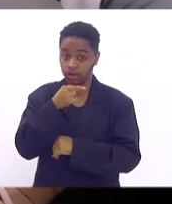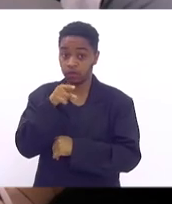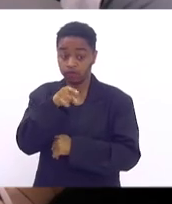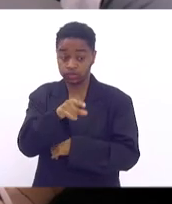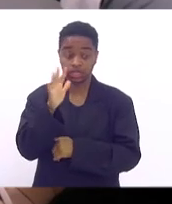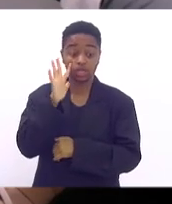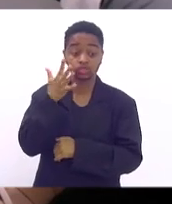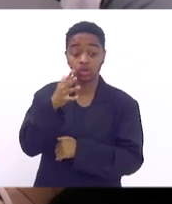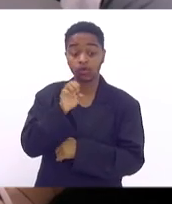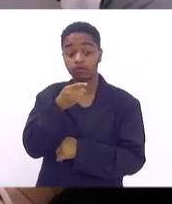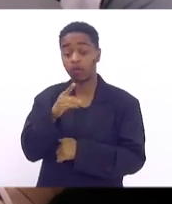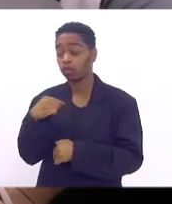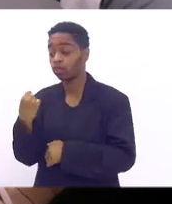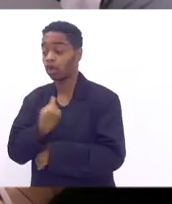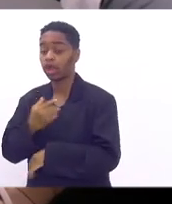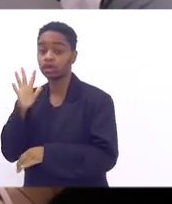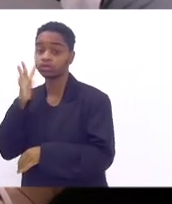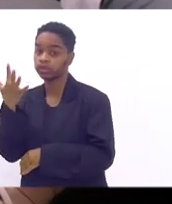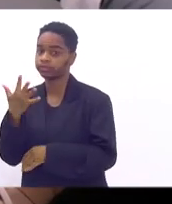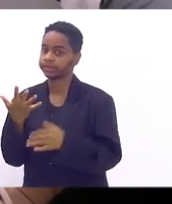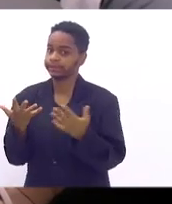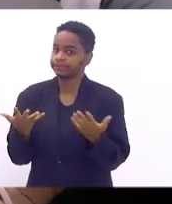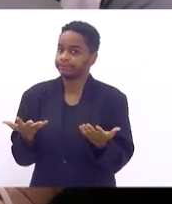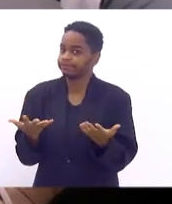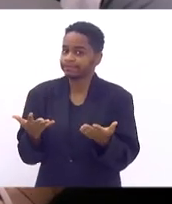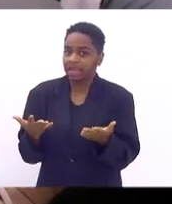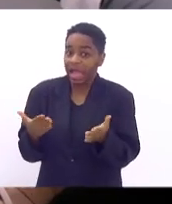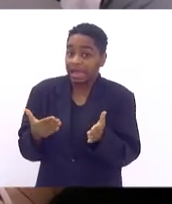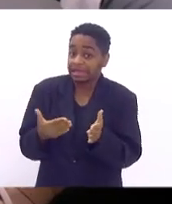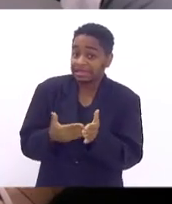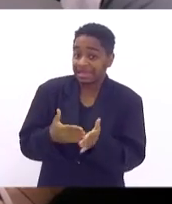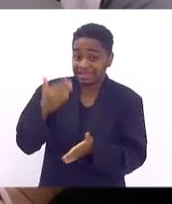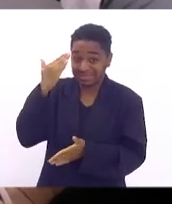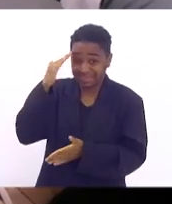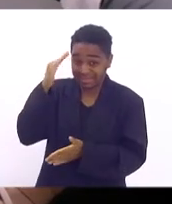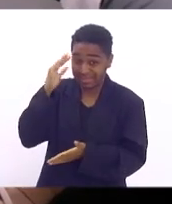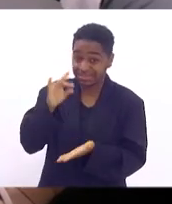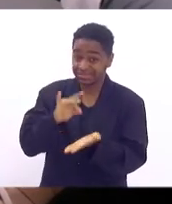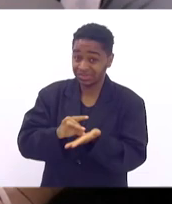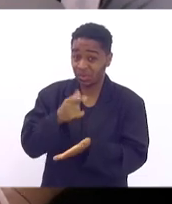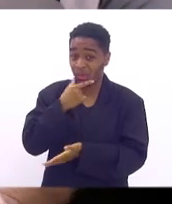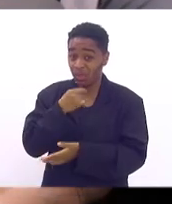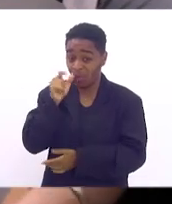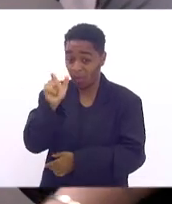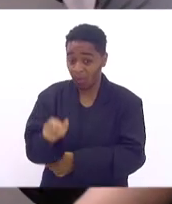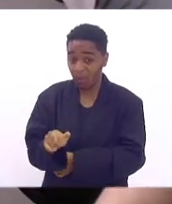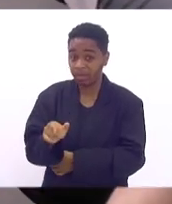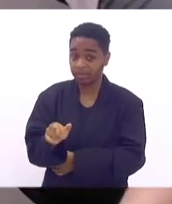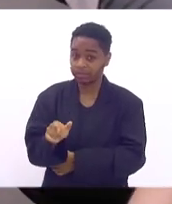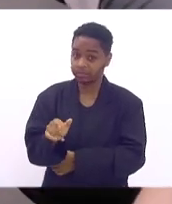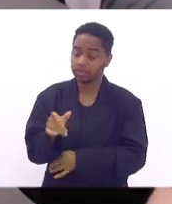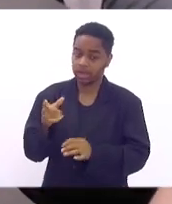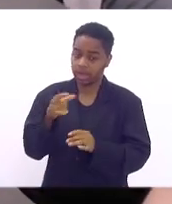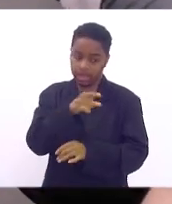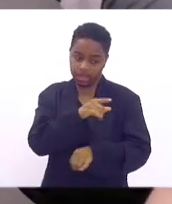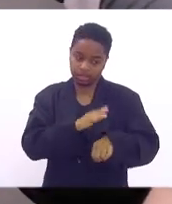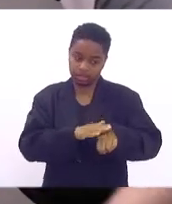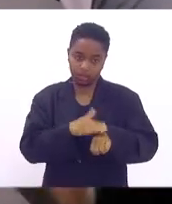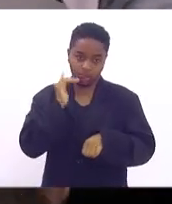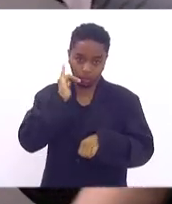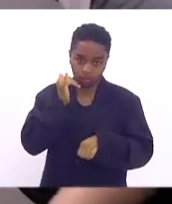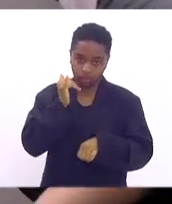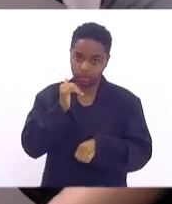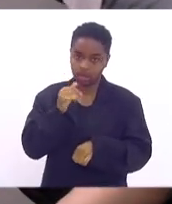providência tomada. E até a gente entender que esse homem, segundo o relato dela, não